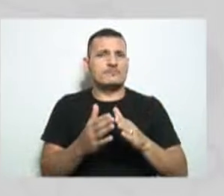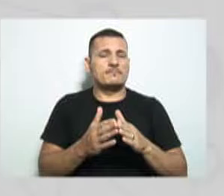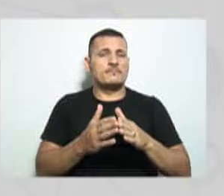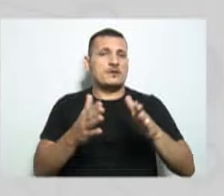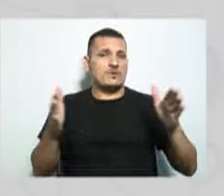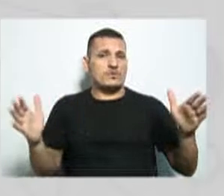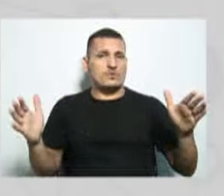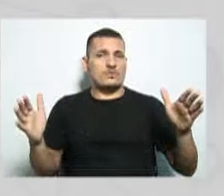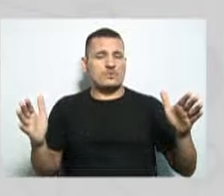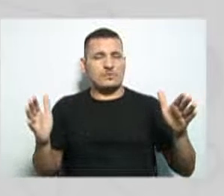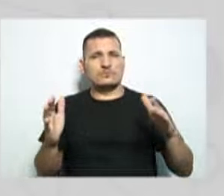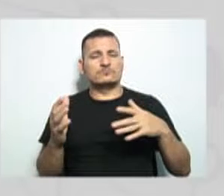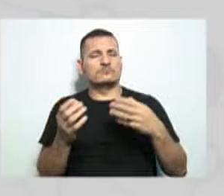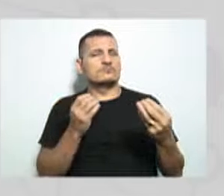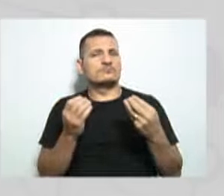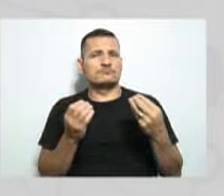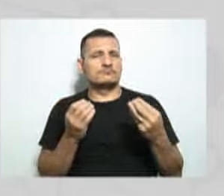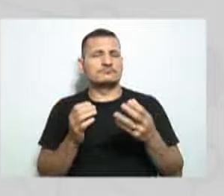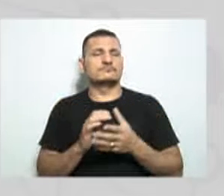que acontece?